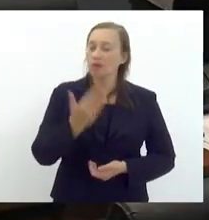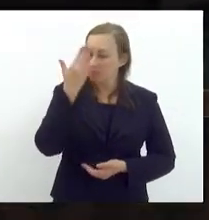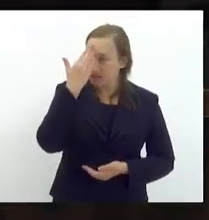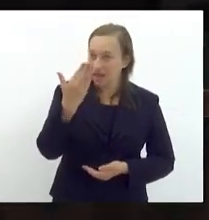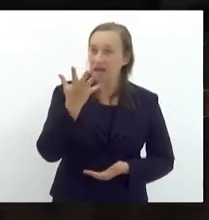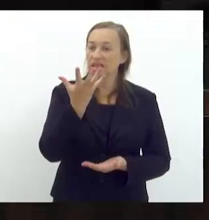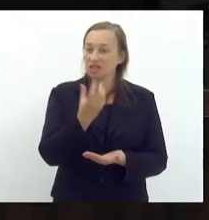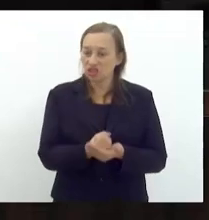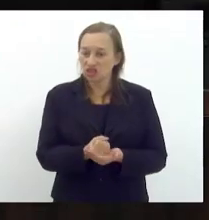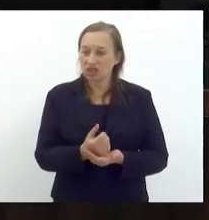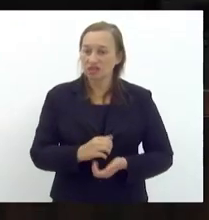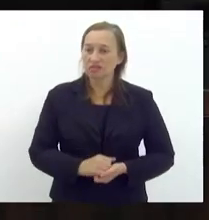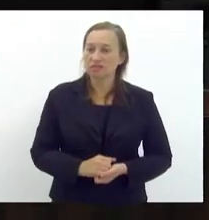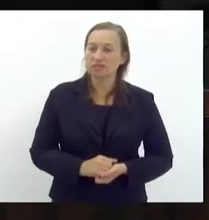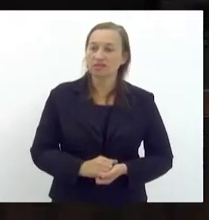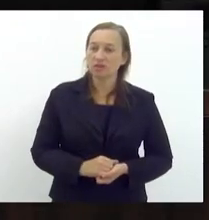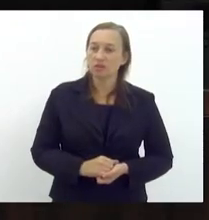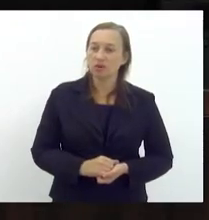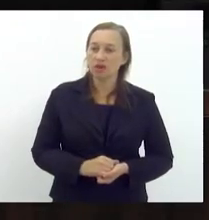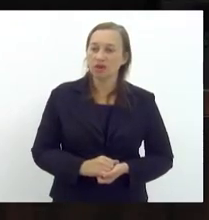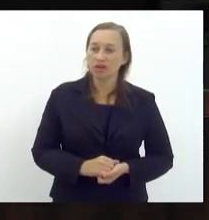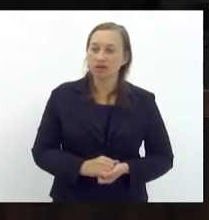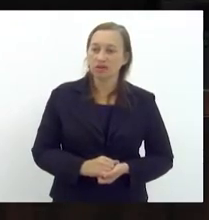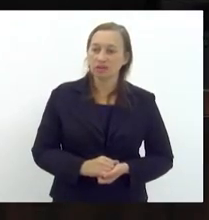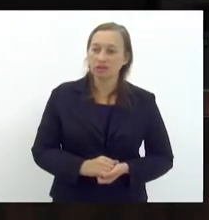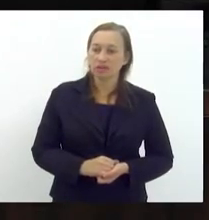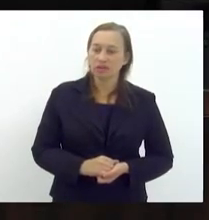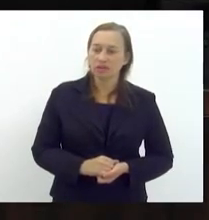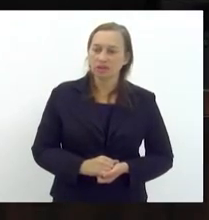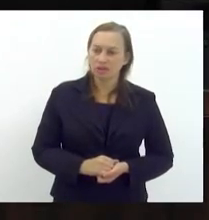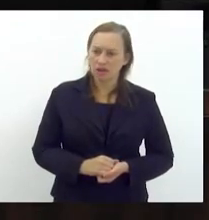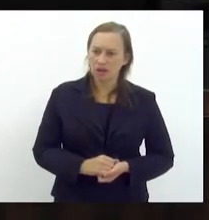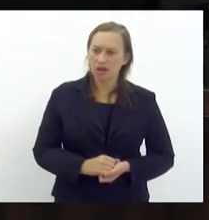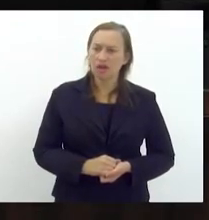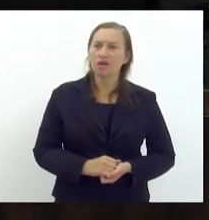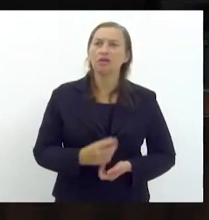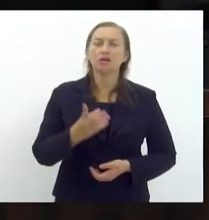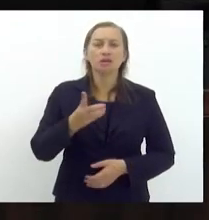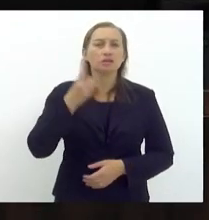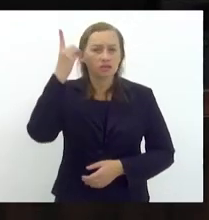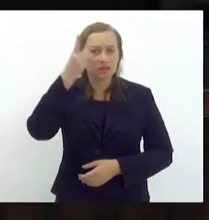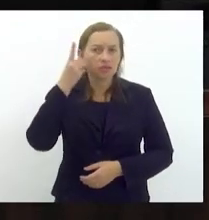registrado deputada Deputado Giovani Ratinho